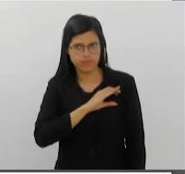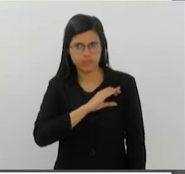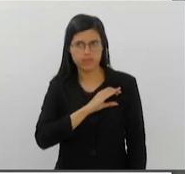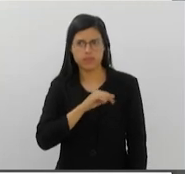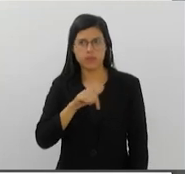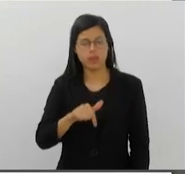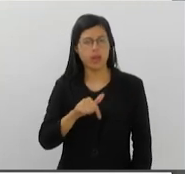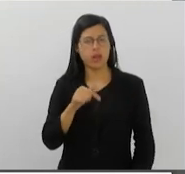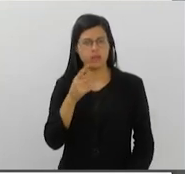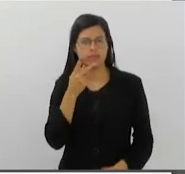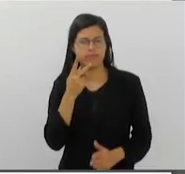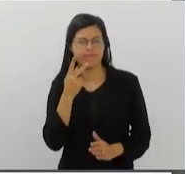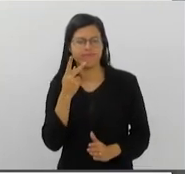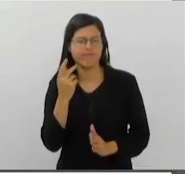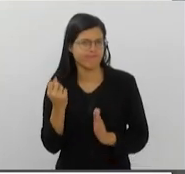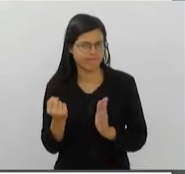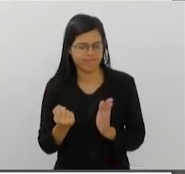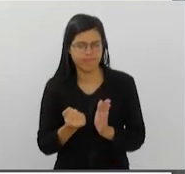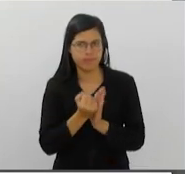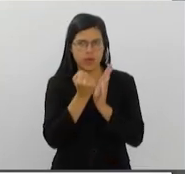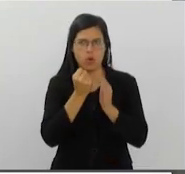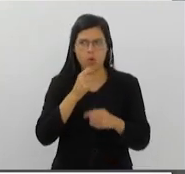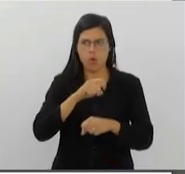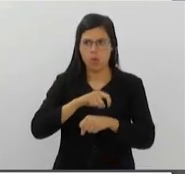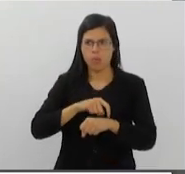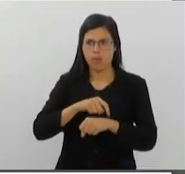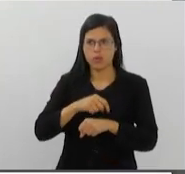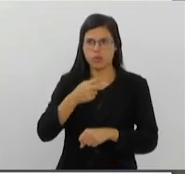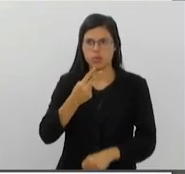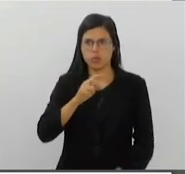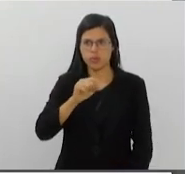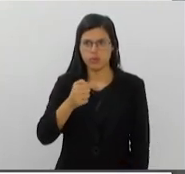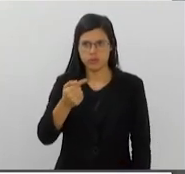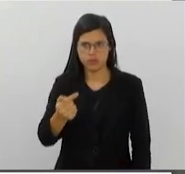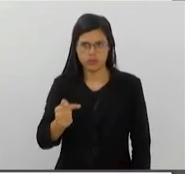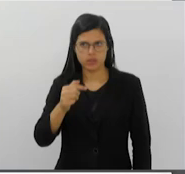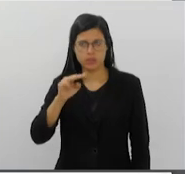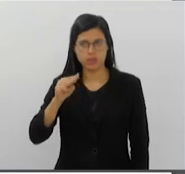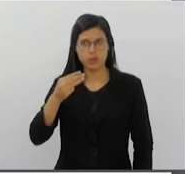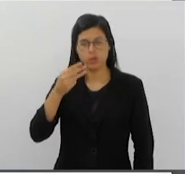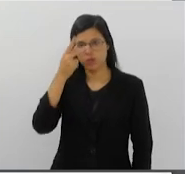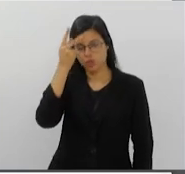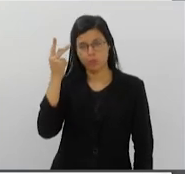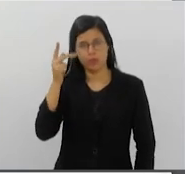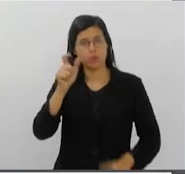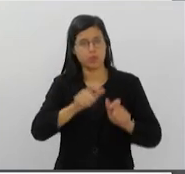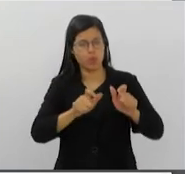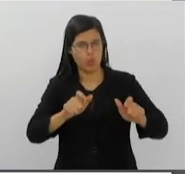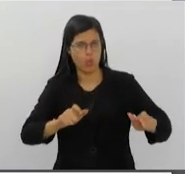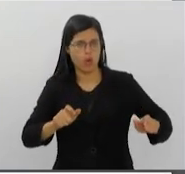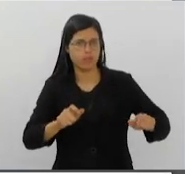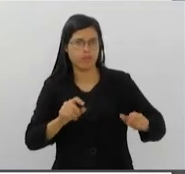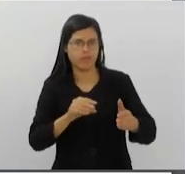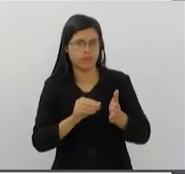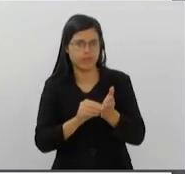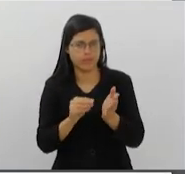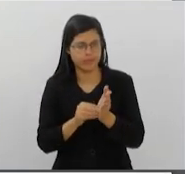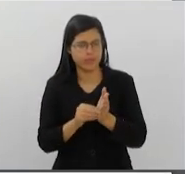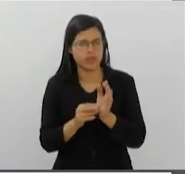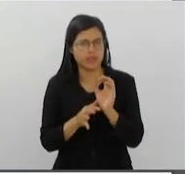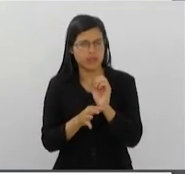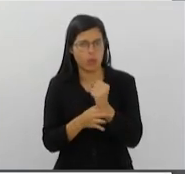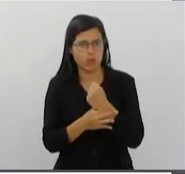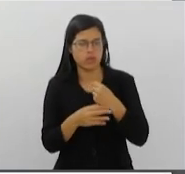marcante para a gente. Né, no momento em que 2,7 milhões de pessoas se encontram em situação de insegurança alimentar grave no estado do